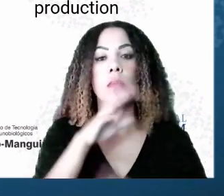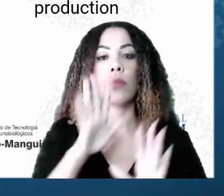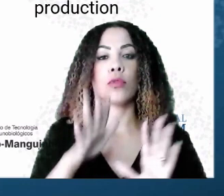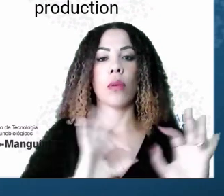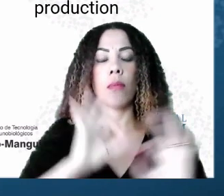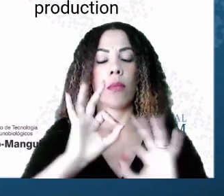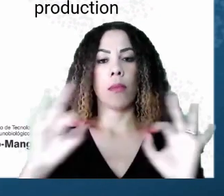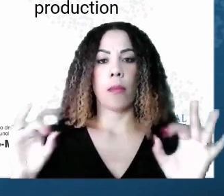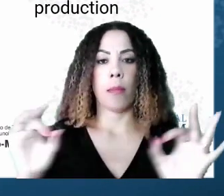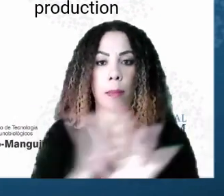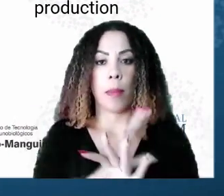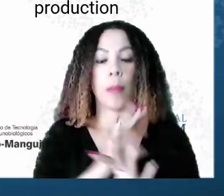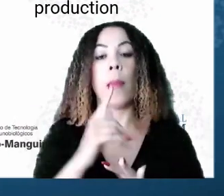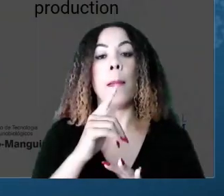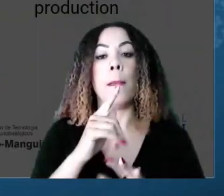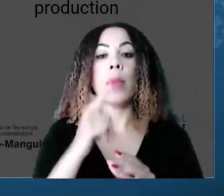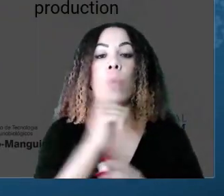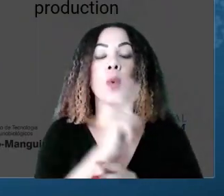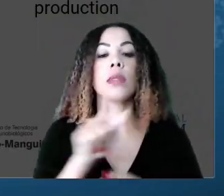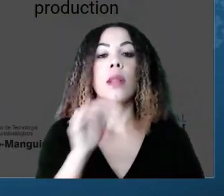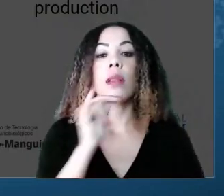os testes em animais.